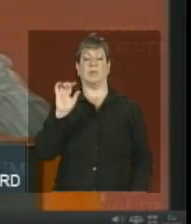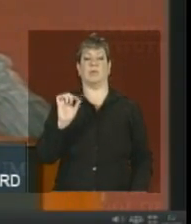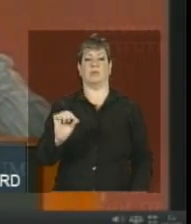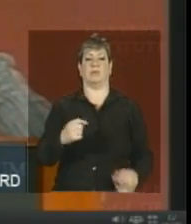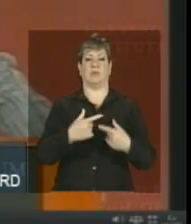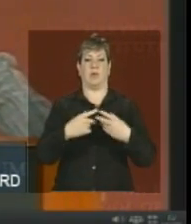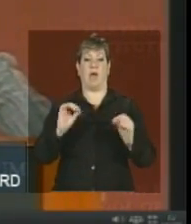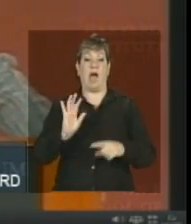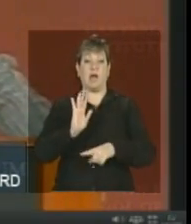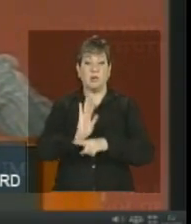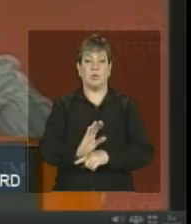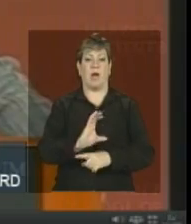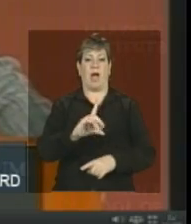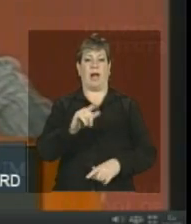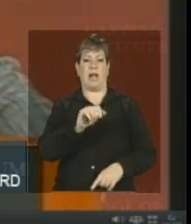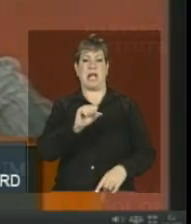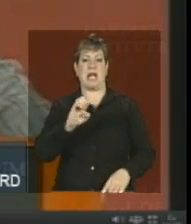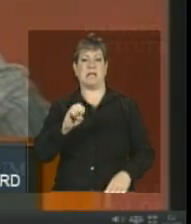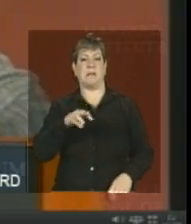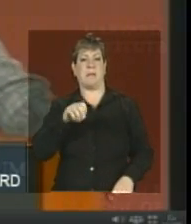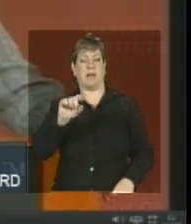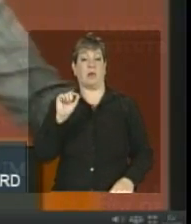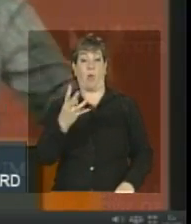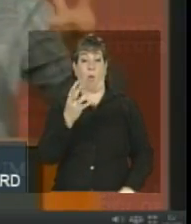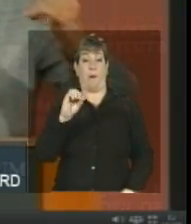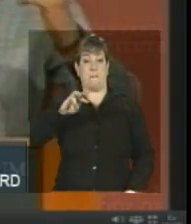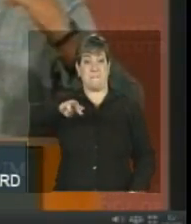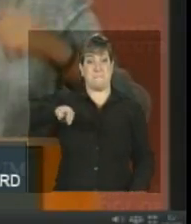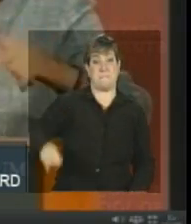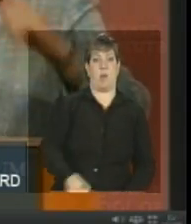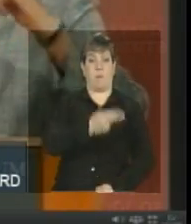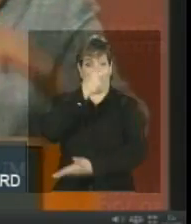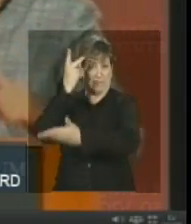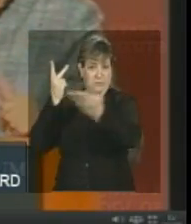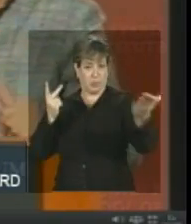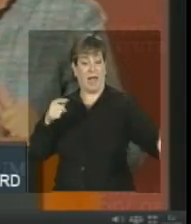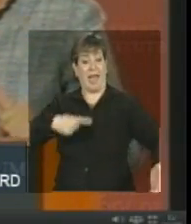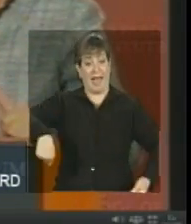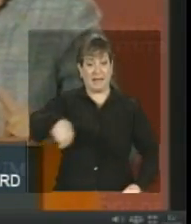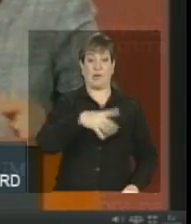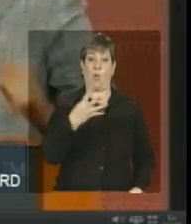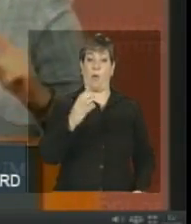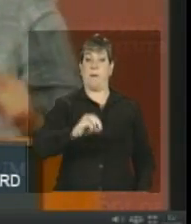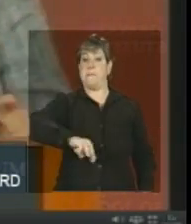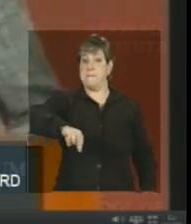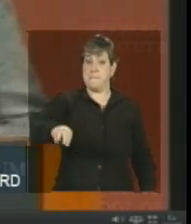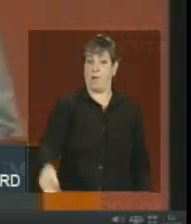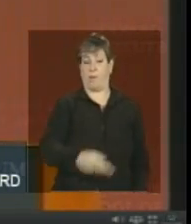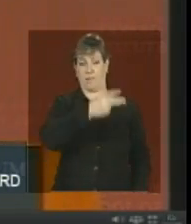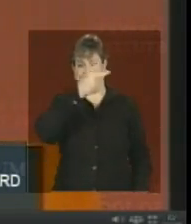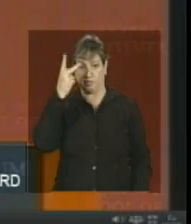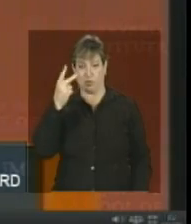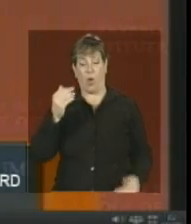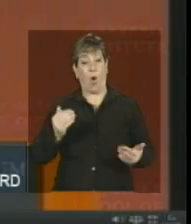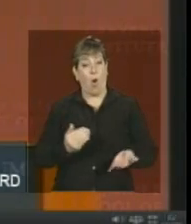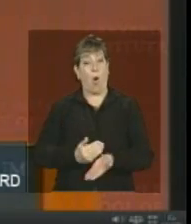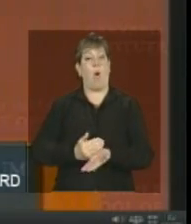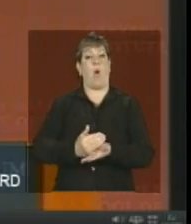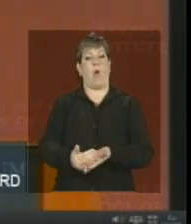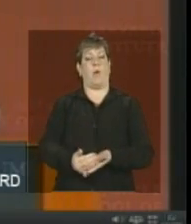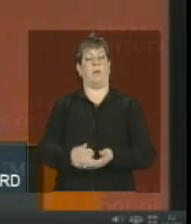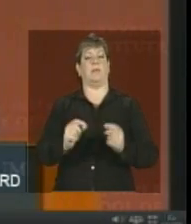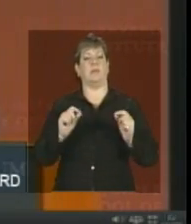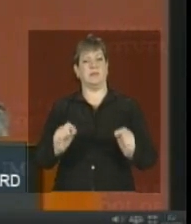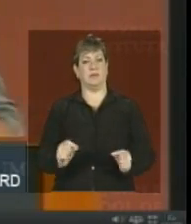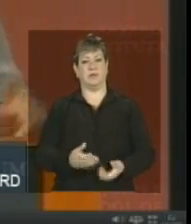levar a classe média 40 milhões de pessoas é que essas 40 milhões de pessoas passam a ser